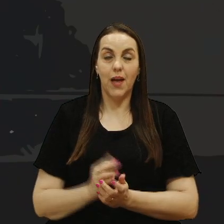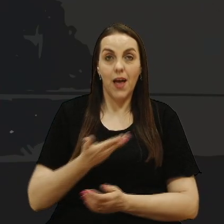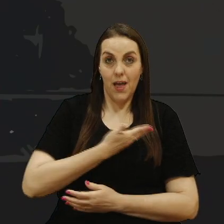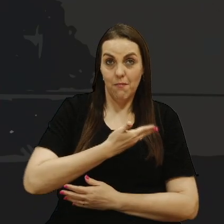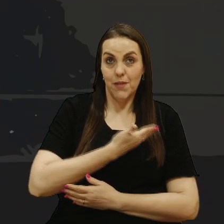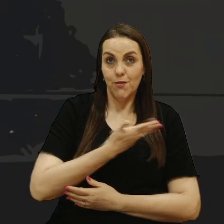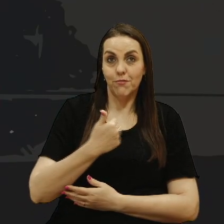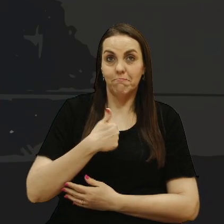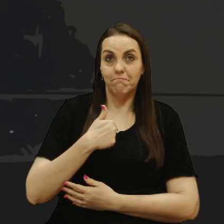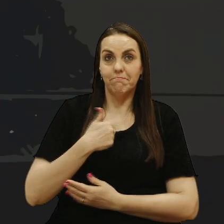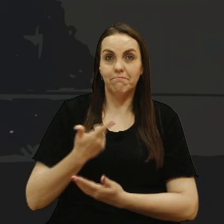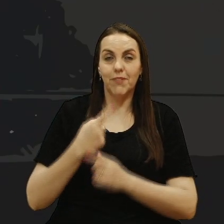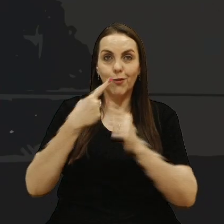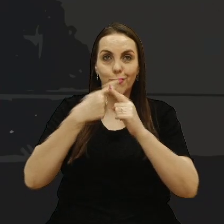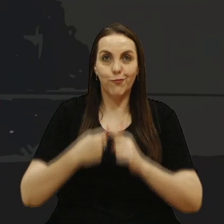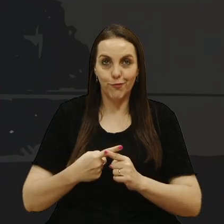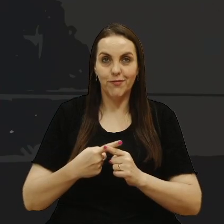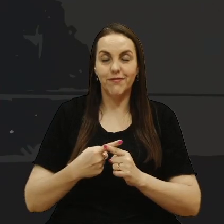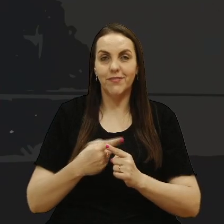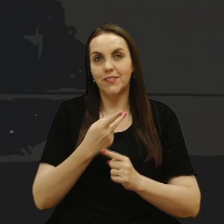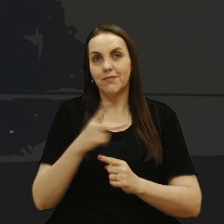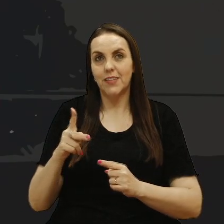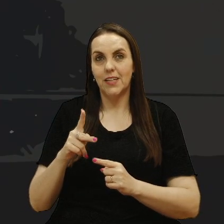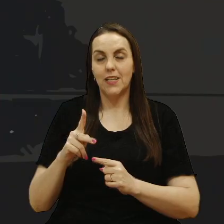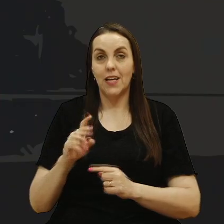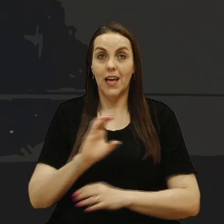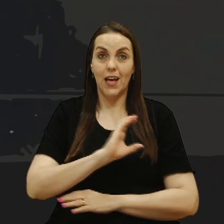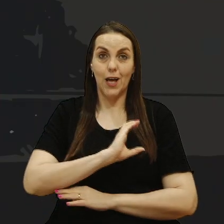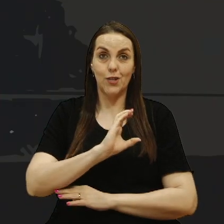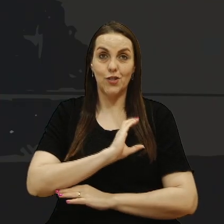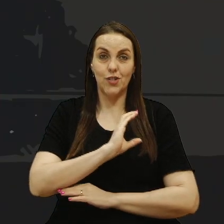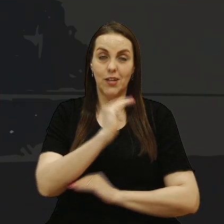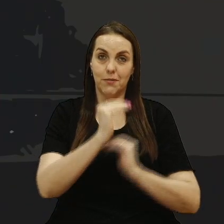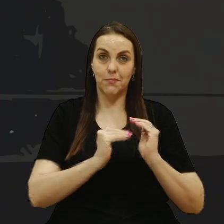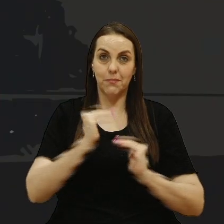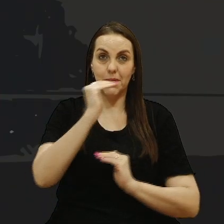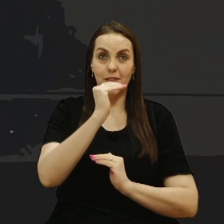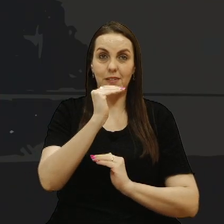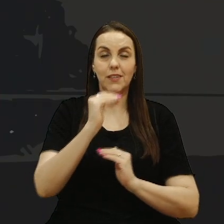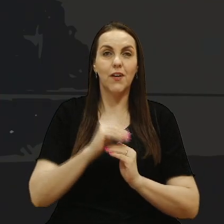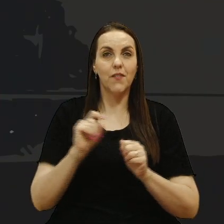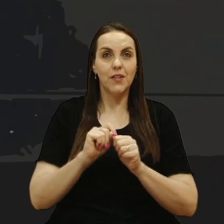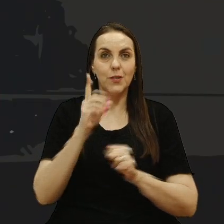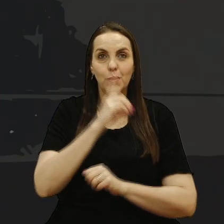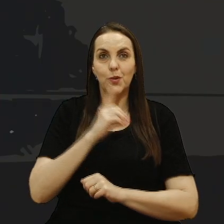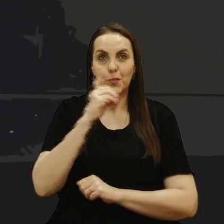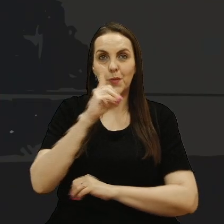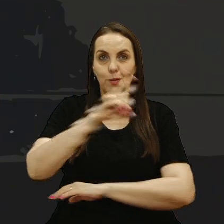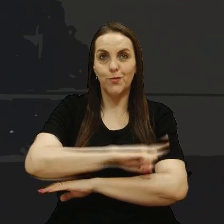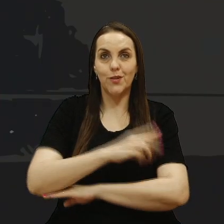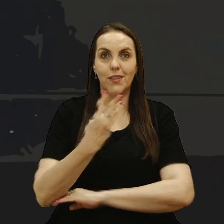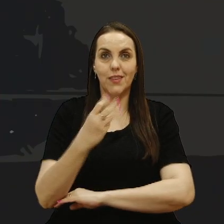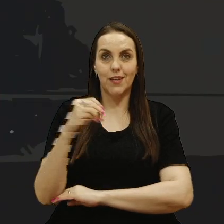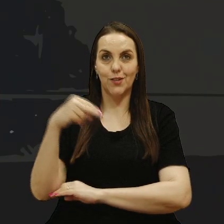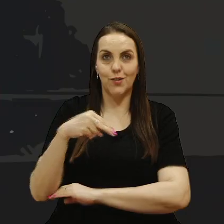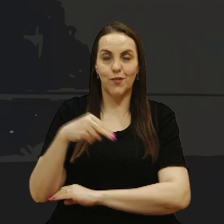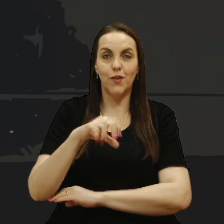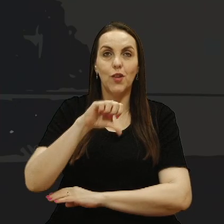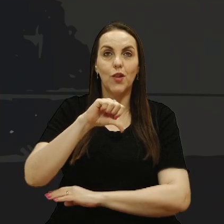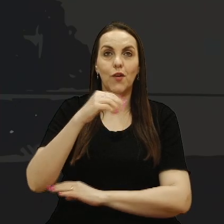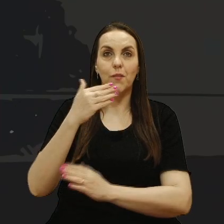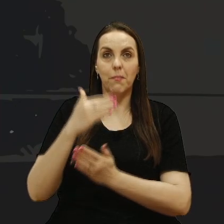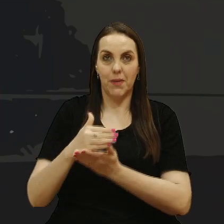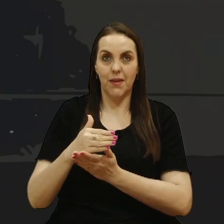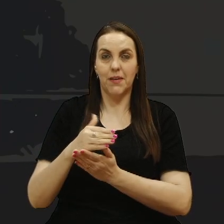meus versus o Ser Caxias Master. Nós iremos realizar no próximo domingo, dia 30 de novembro, às 9h30, lá